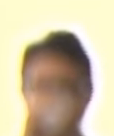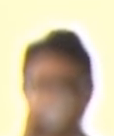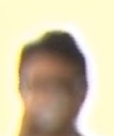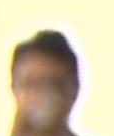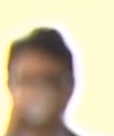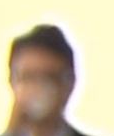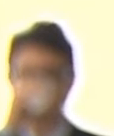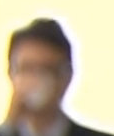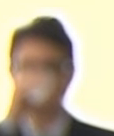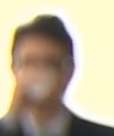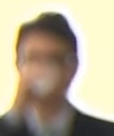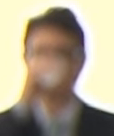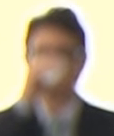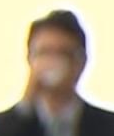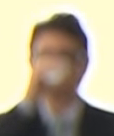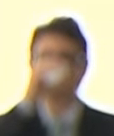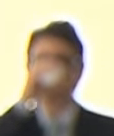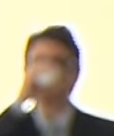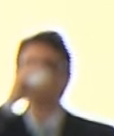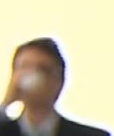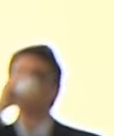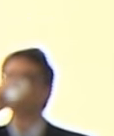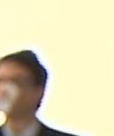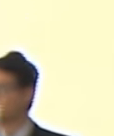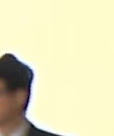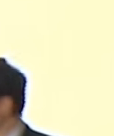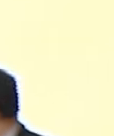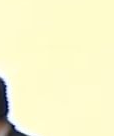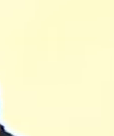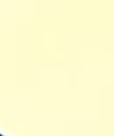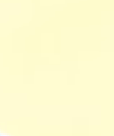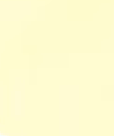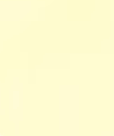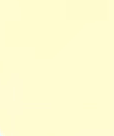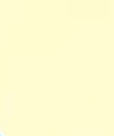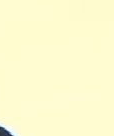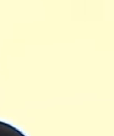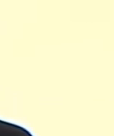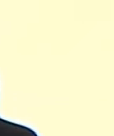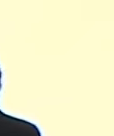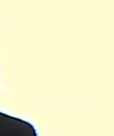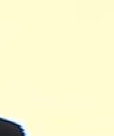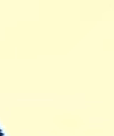Então, são as pessoas que fizeram essa história acontecer.